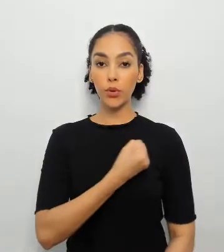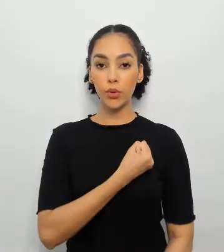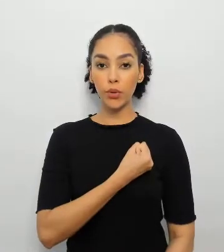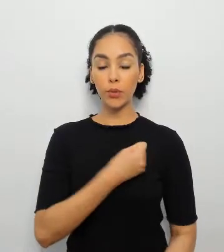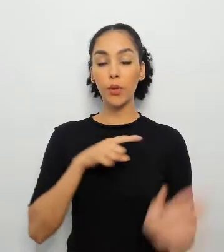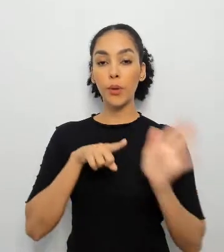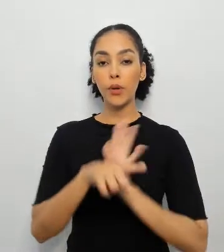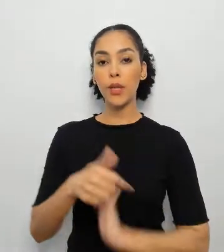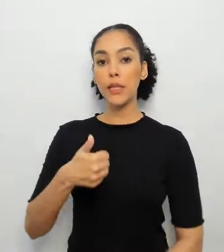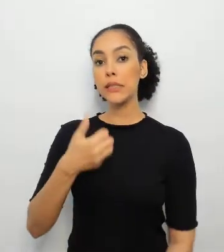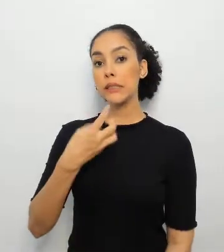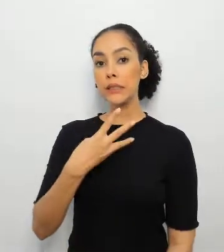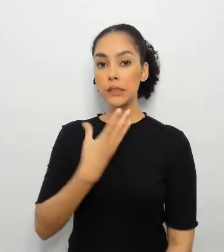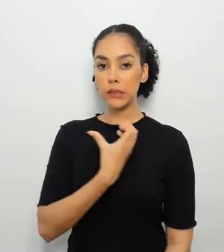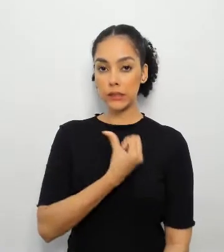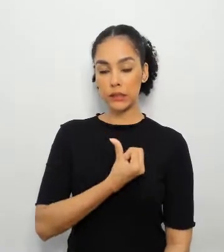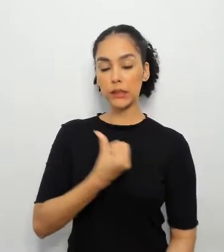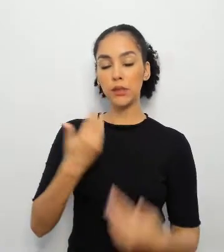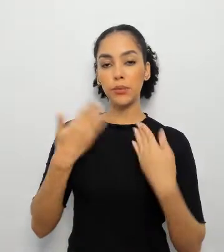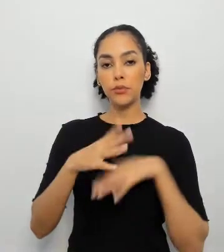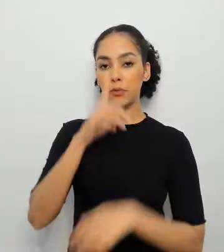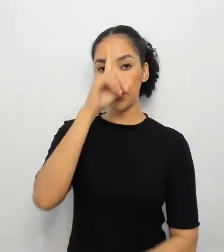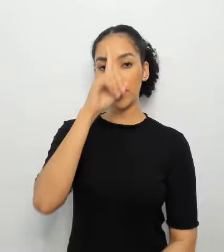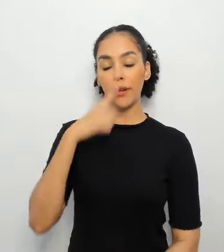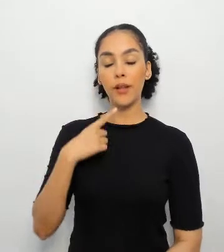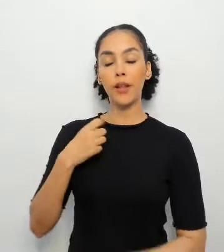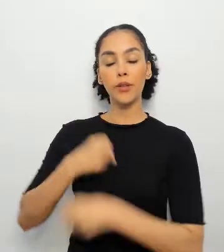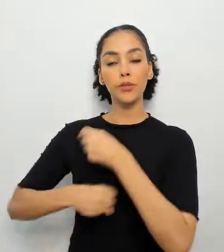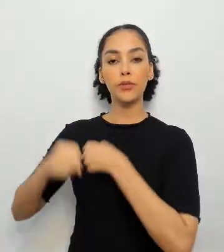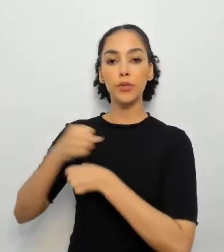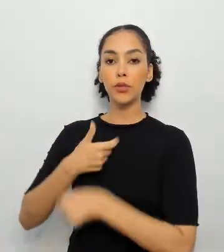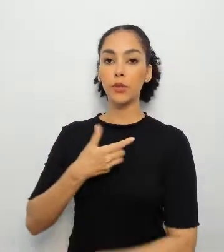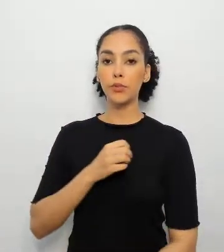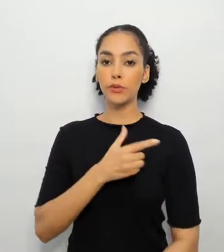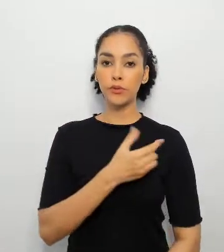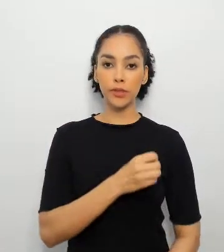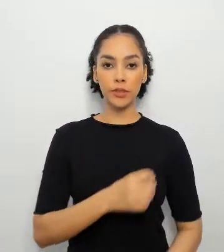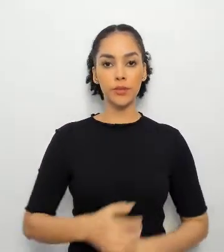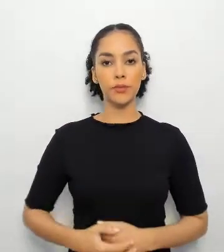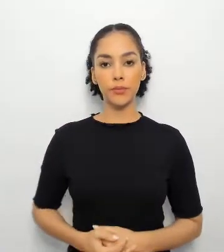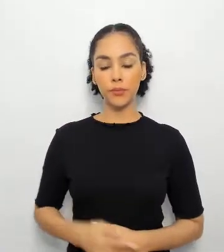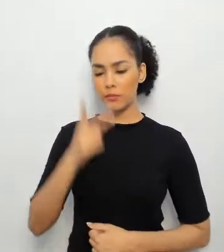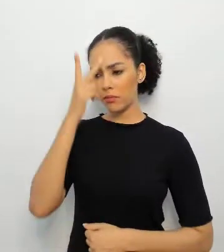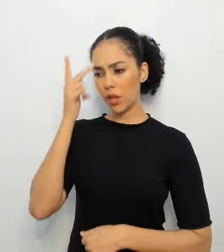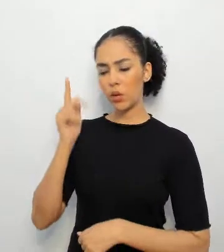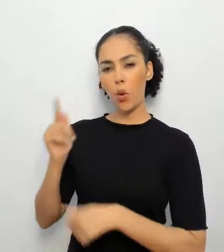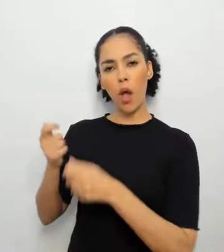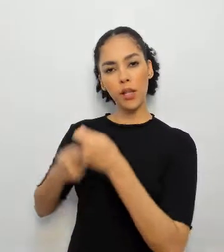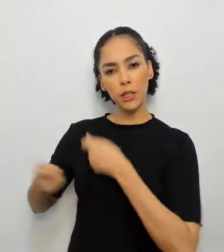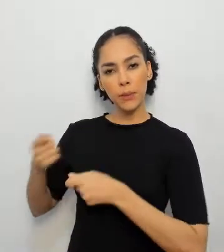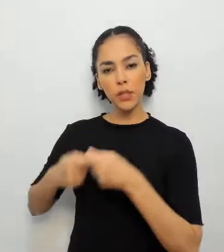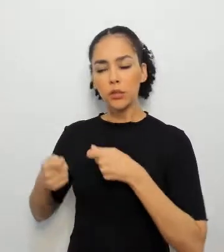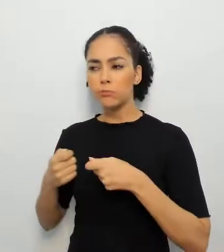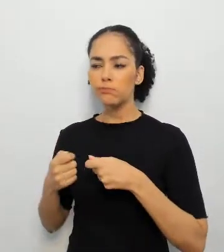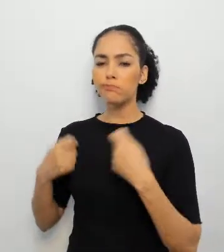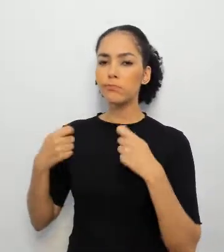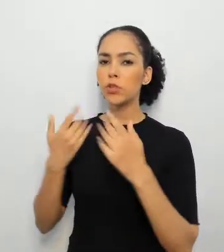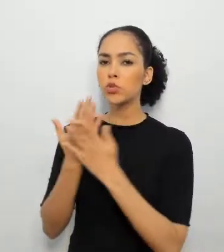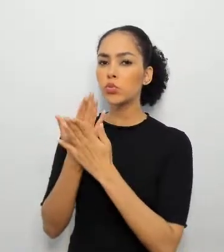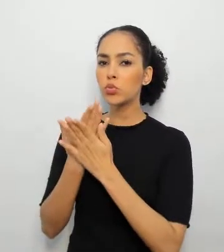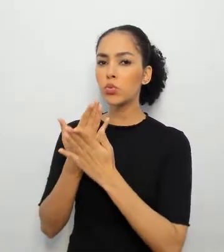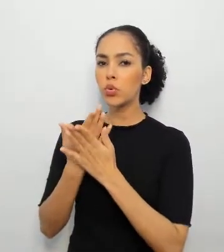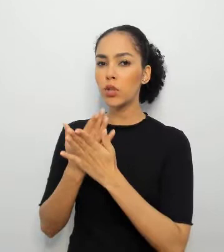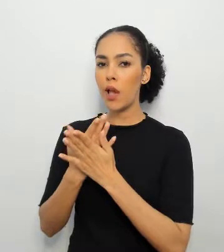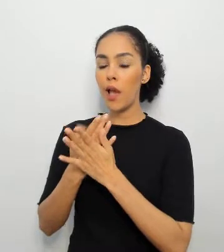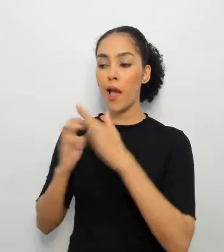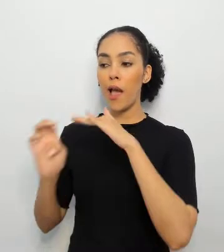Questão 136 da prova amarela de 2020. Um administrador resolve estudar o lucro de sua empresa e, para